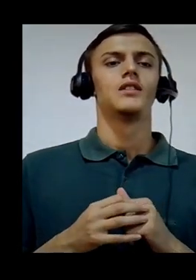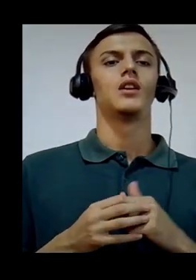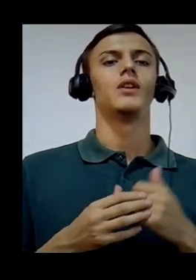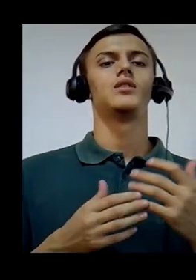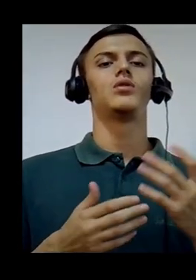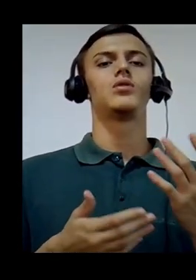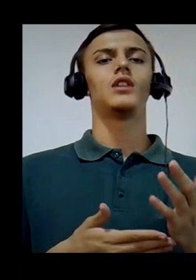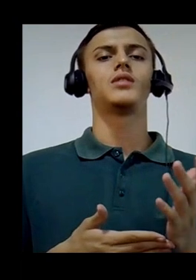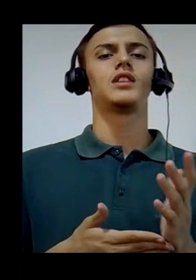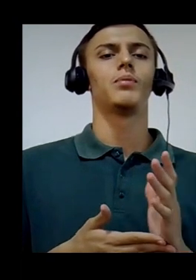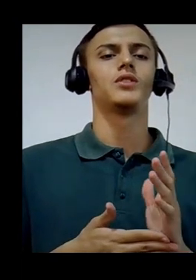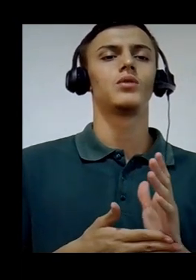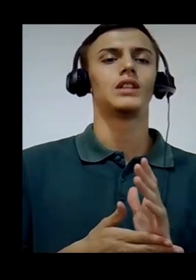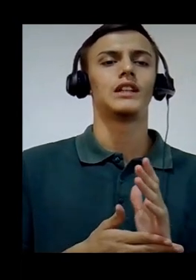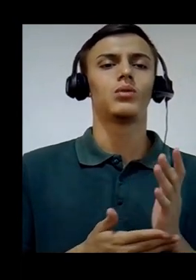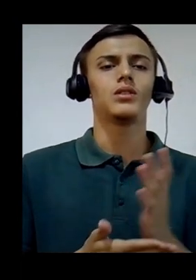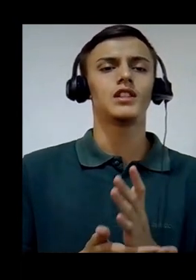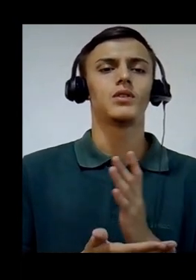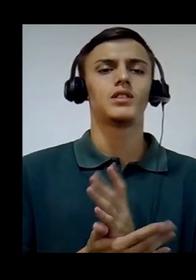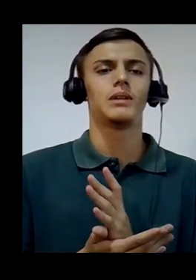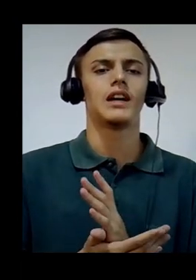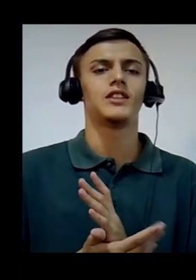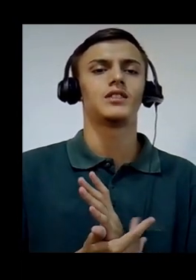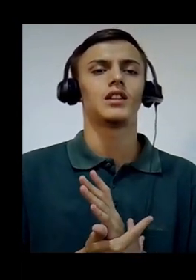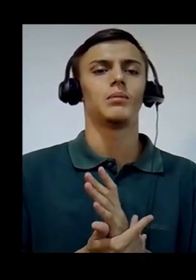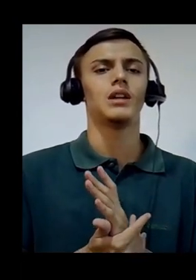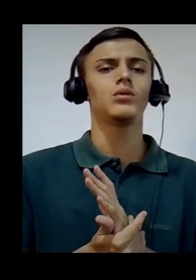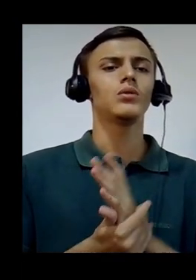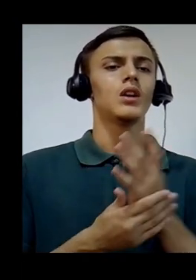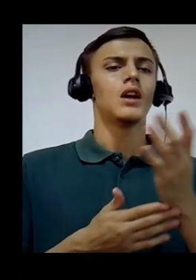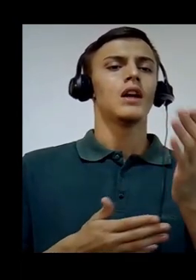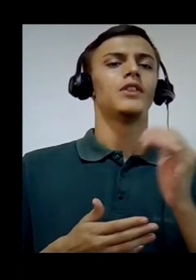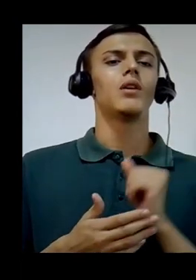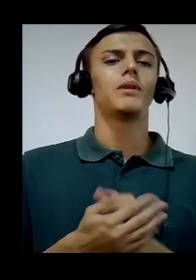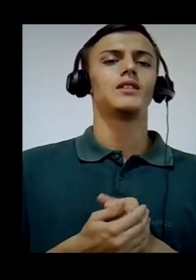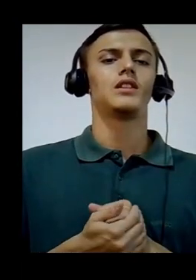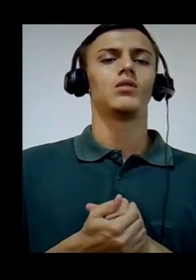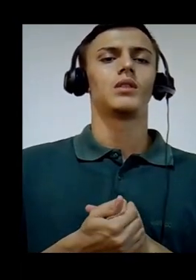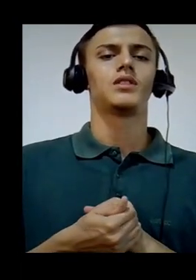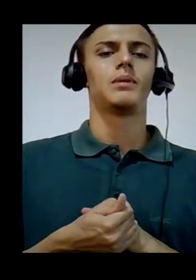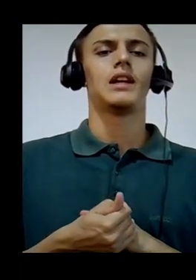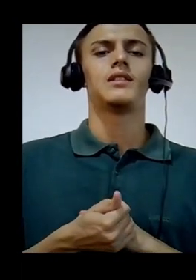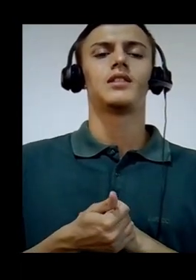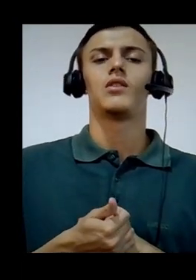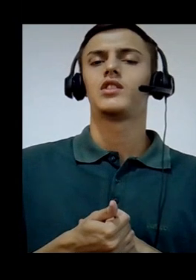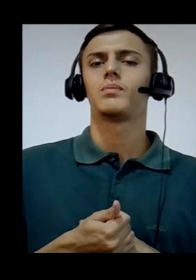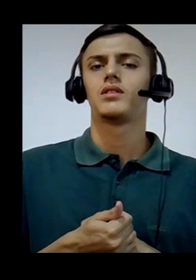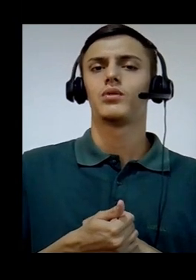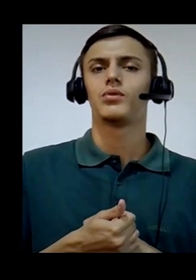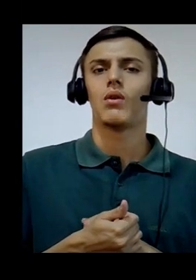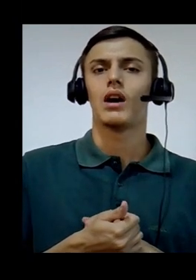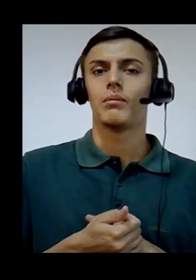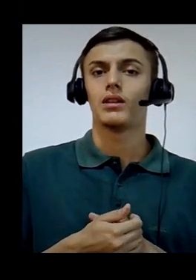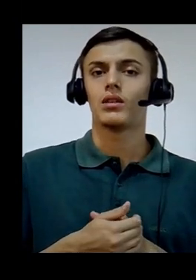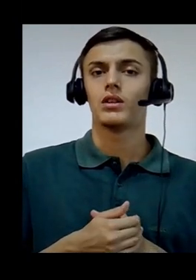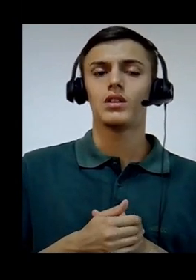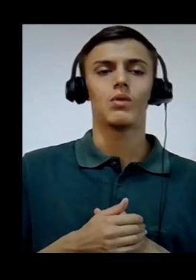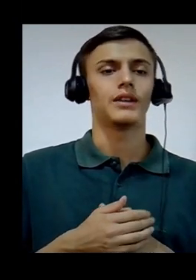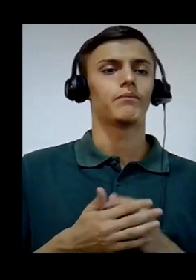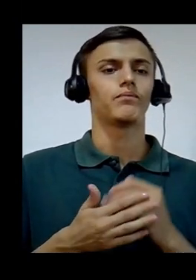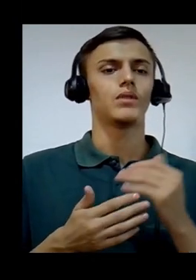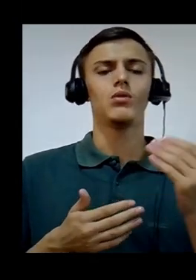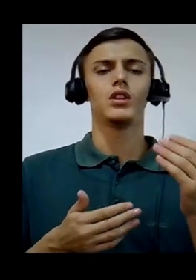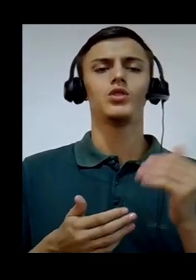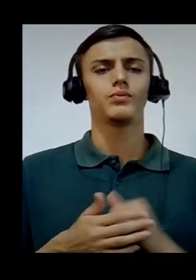Rejeito. São resíduos sólidos que, depois de esgotada todas as possibilidades de tratamento, não apresentem outra possibilidade senão a disposição final